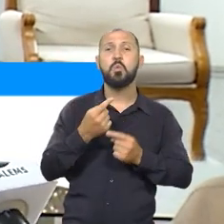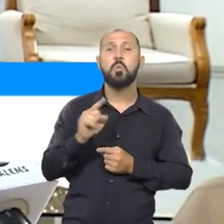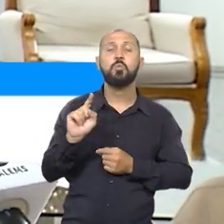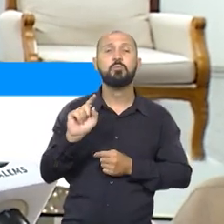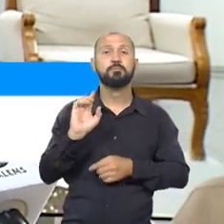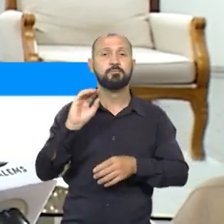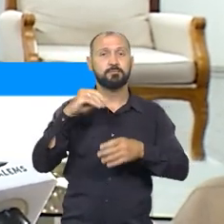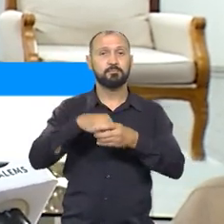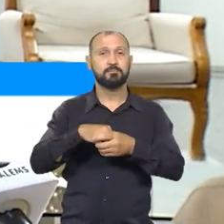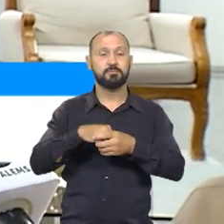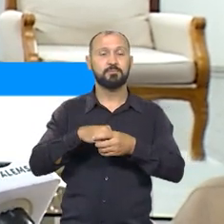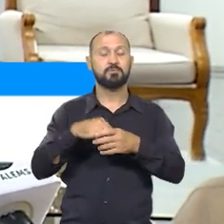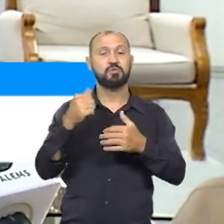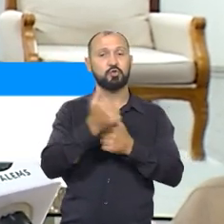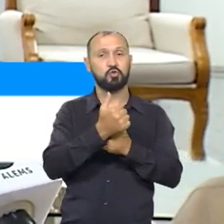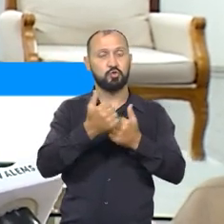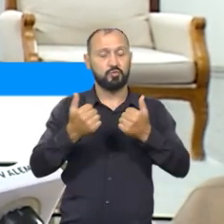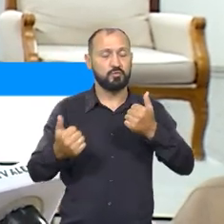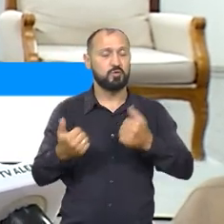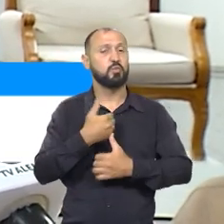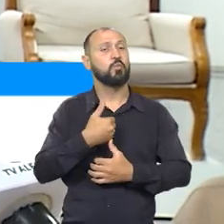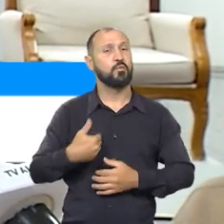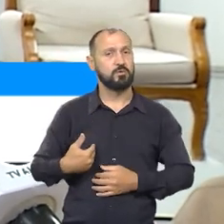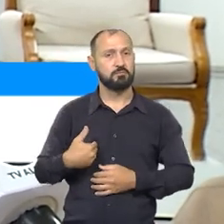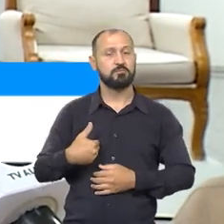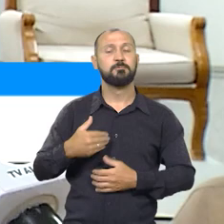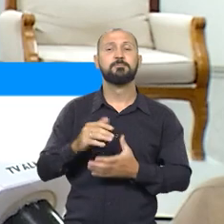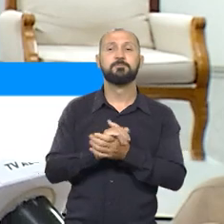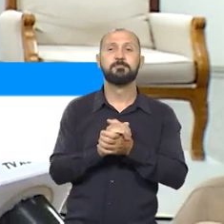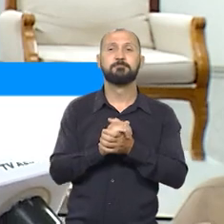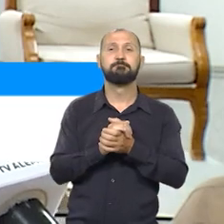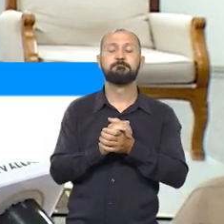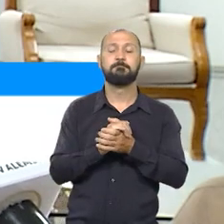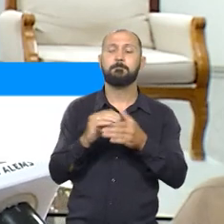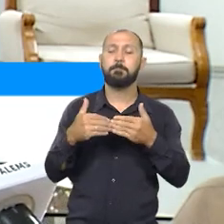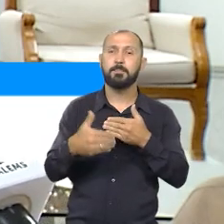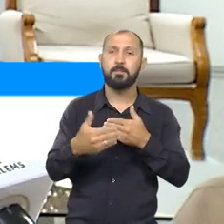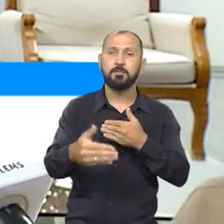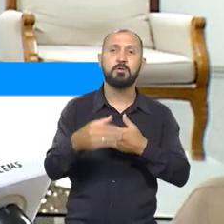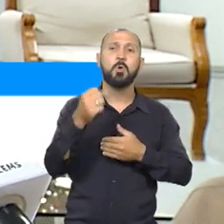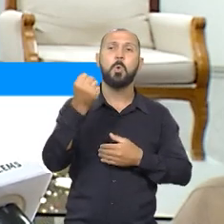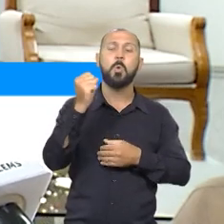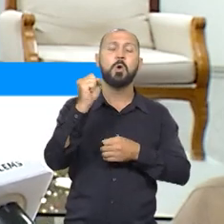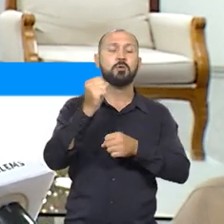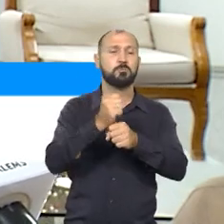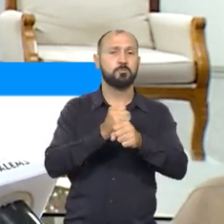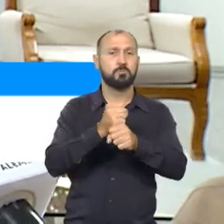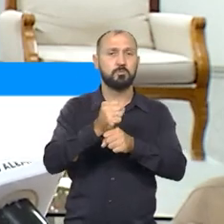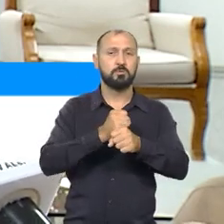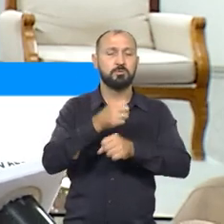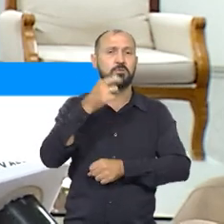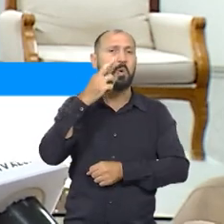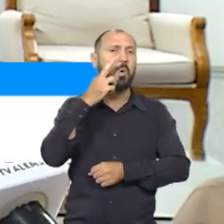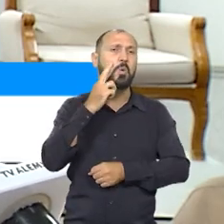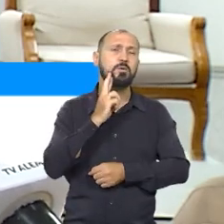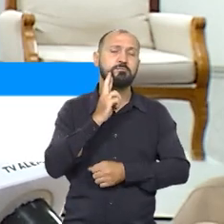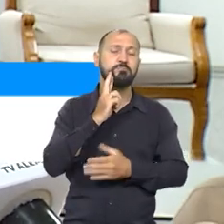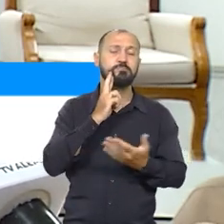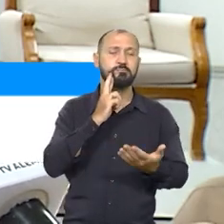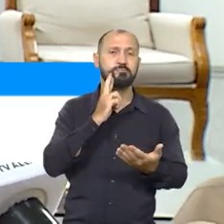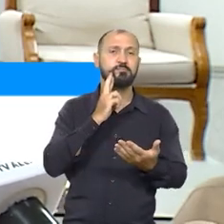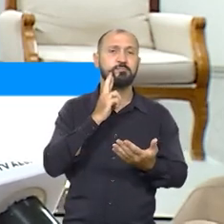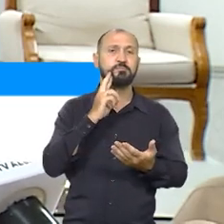ter um dos seus quadros né na condição de ver esse Governador e também ao longo desses 8 anos